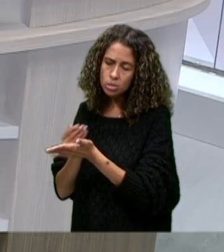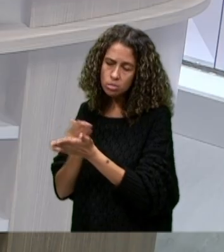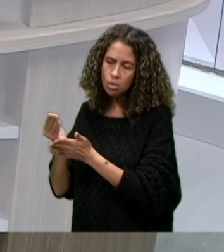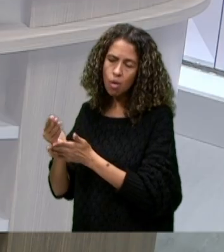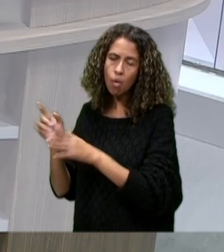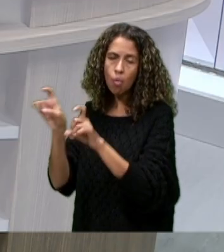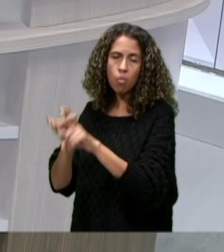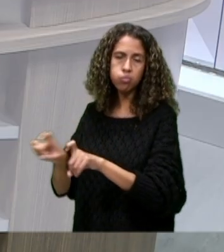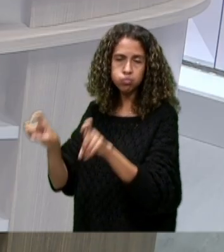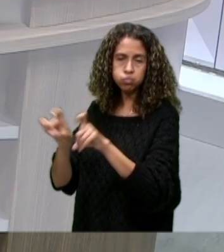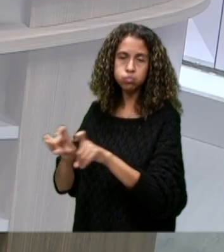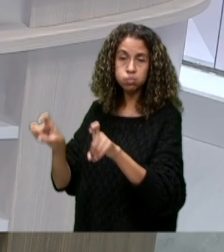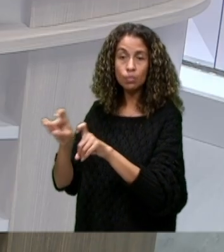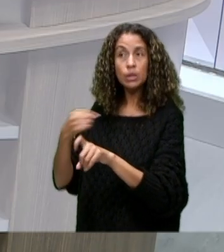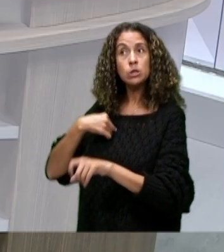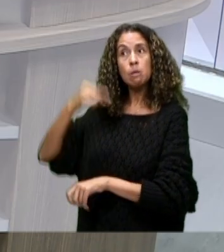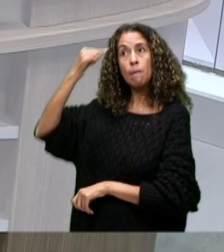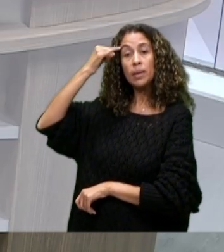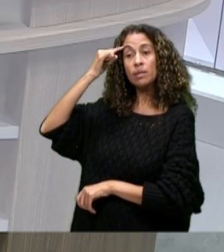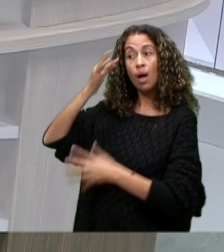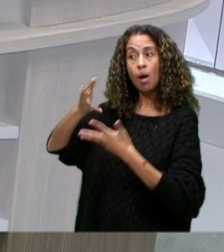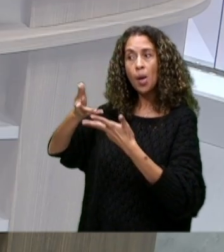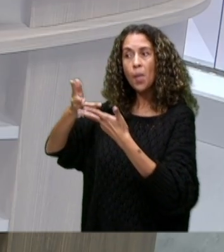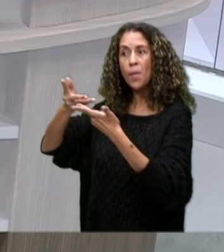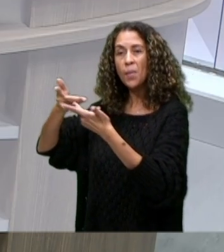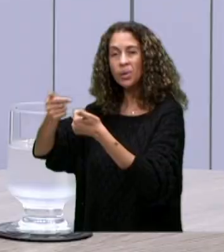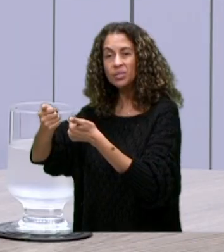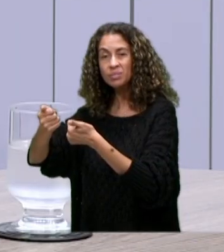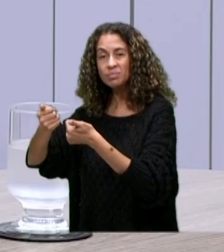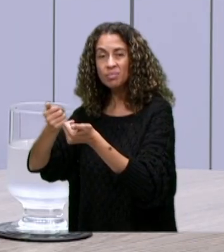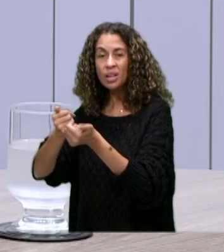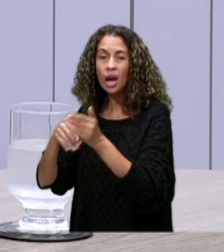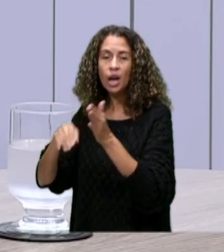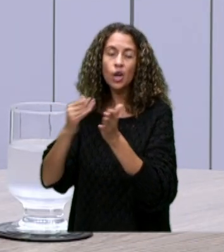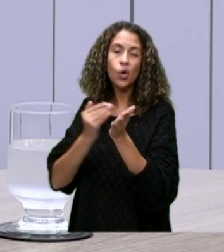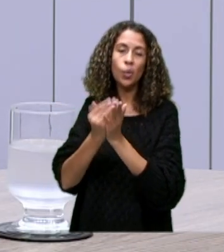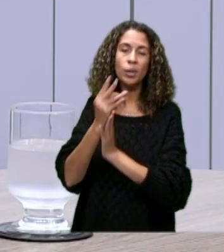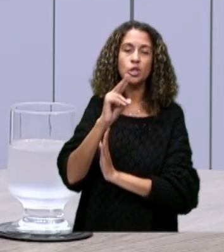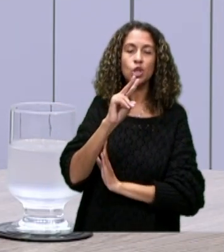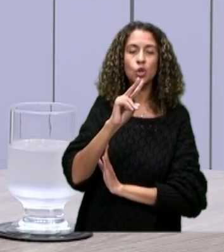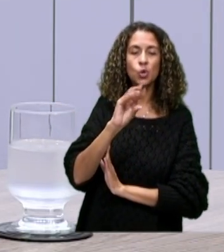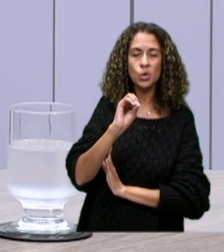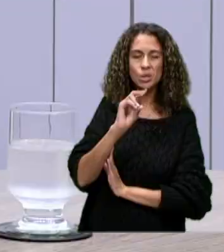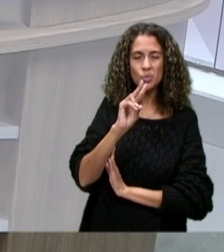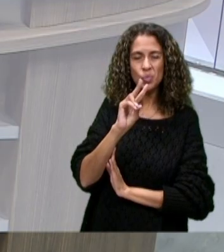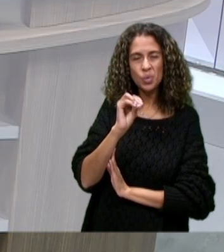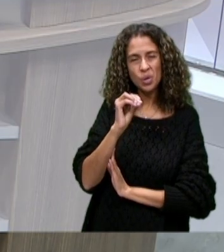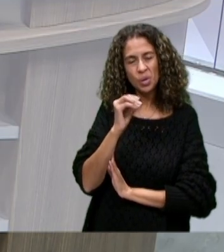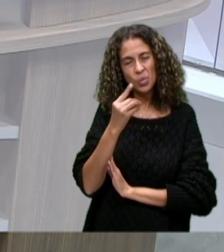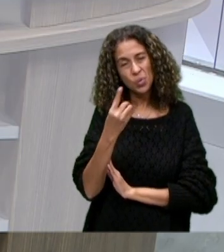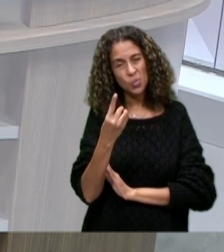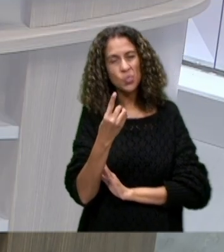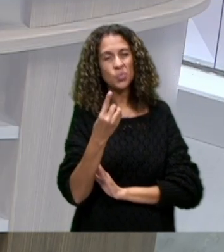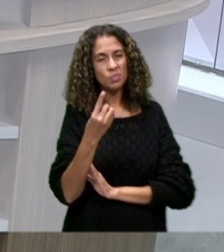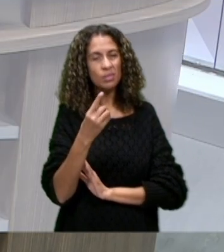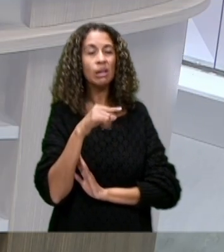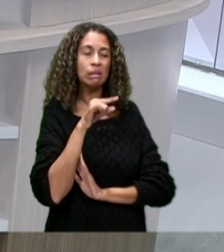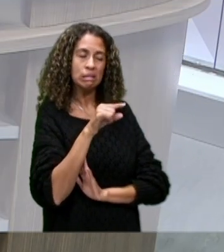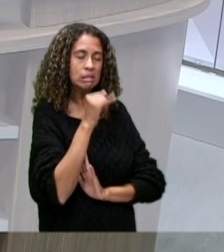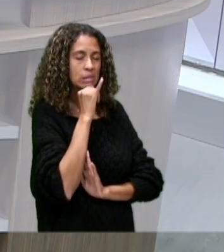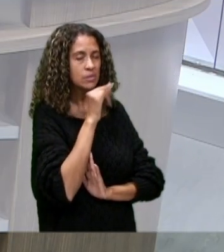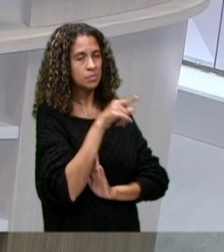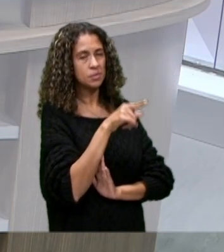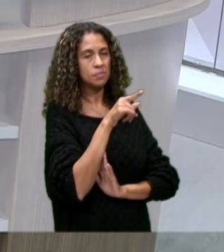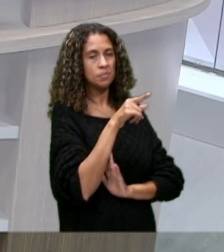né? A gente achava que tudo ia ser uma maravilha, né? Aí veio 2001 e já... Porque se você pega, assim, por exemplo, assim, você é